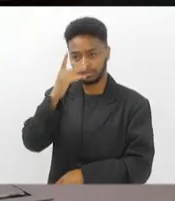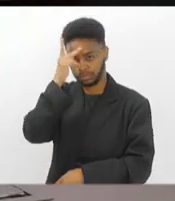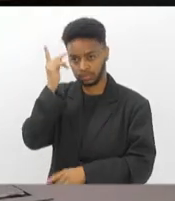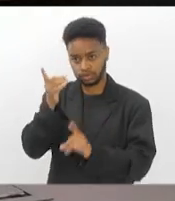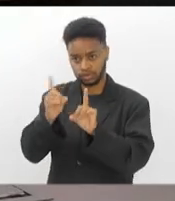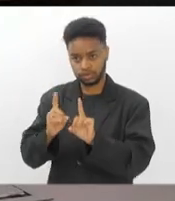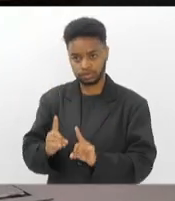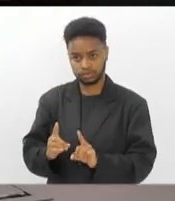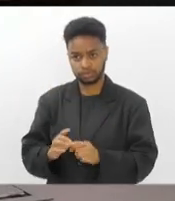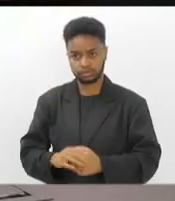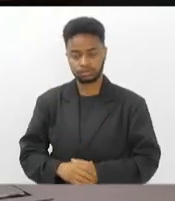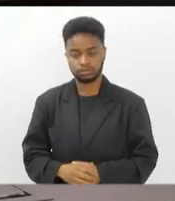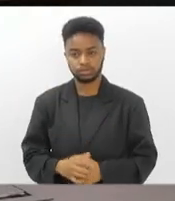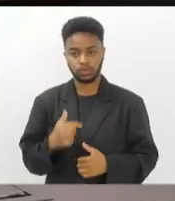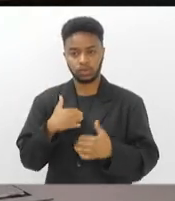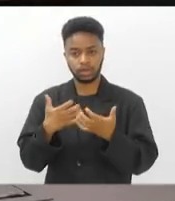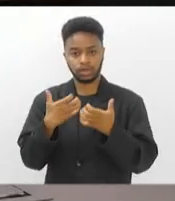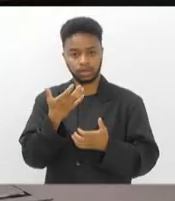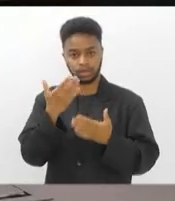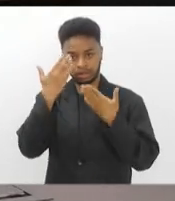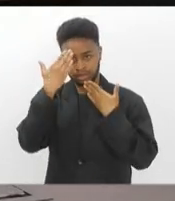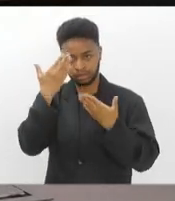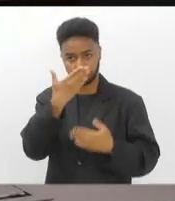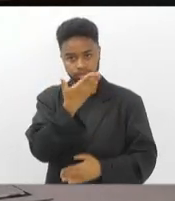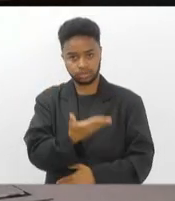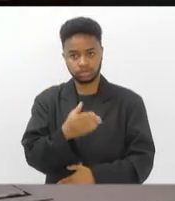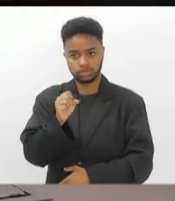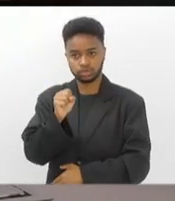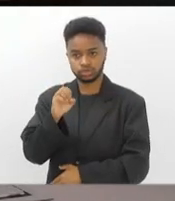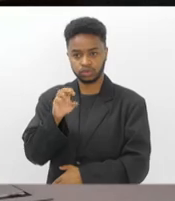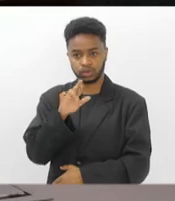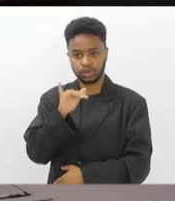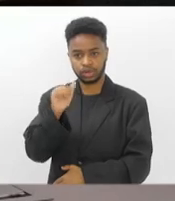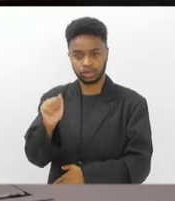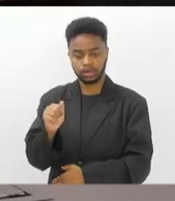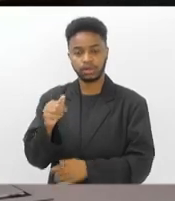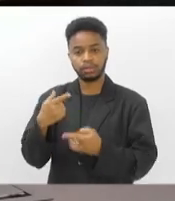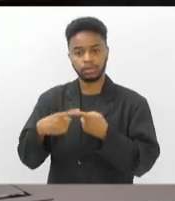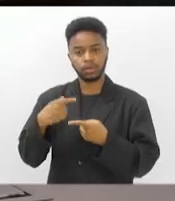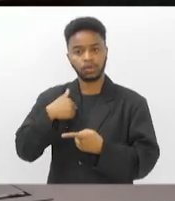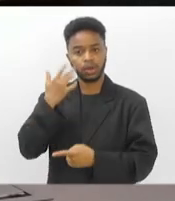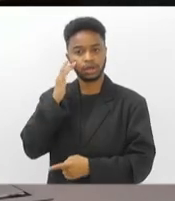deficiência queria agradecer Soraia muito obrigado viu Acho